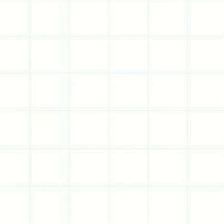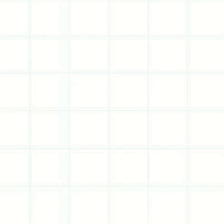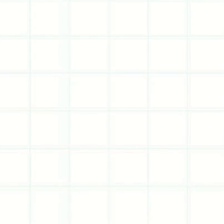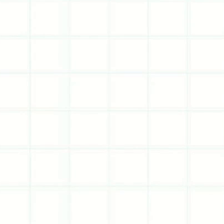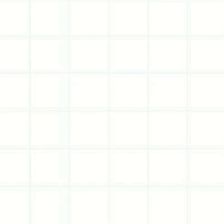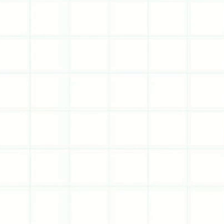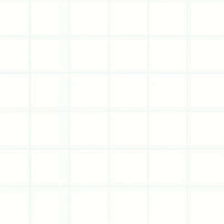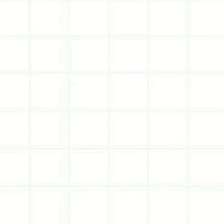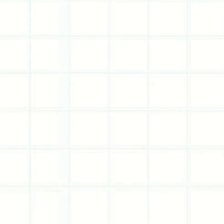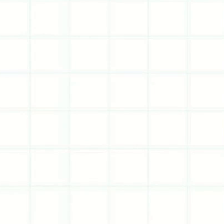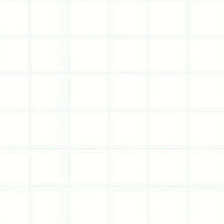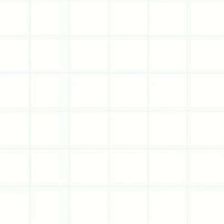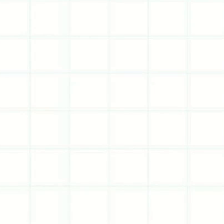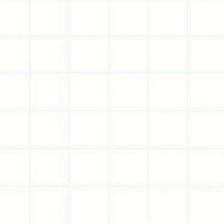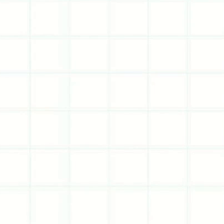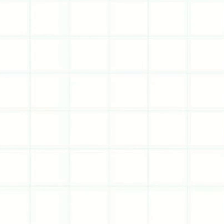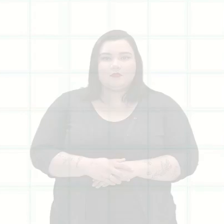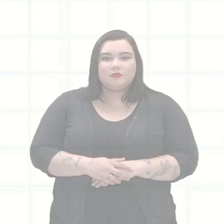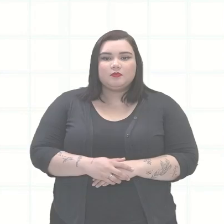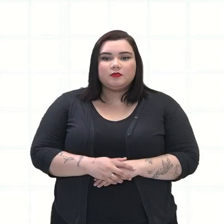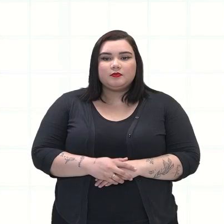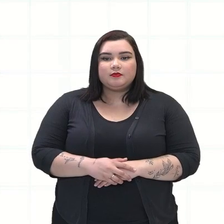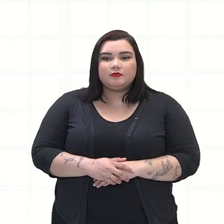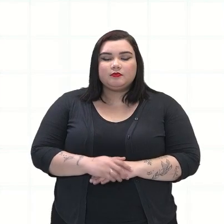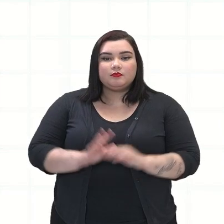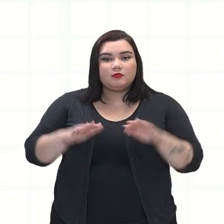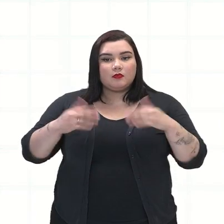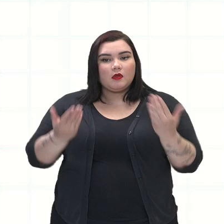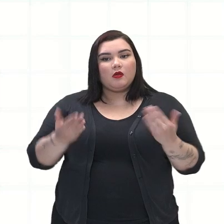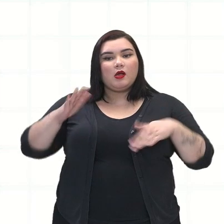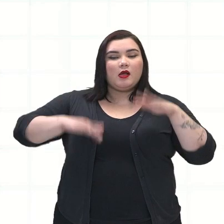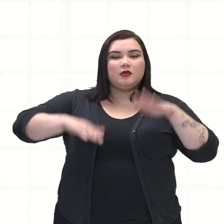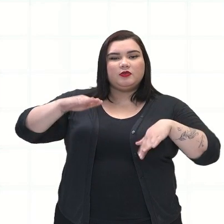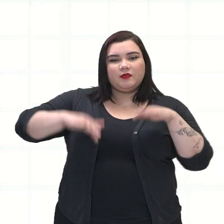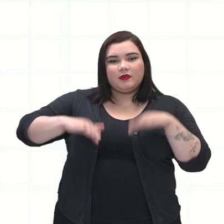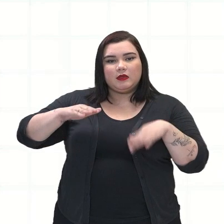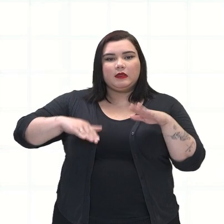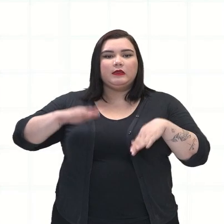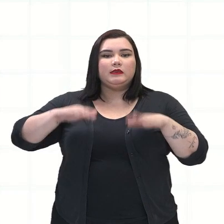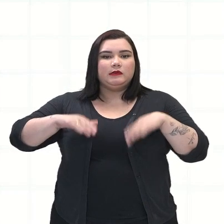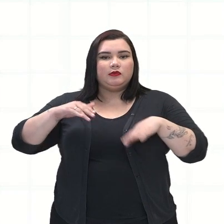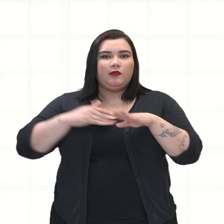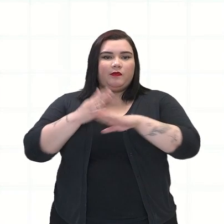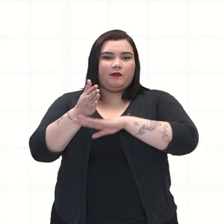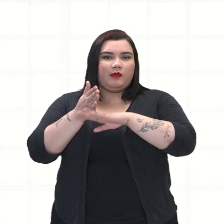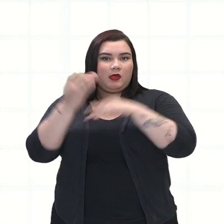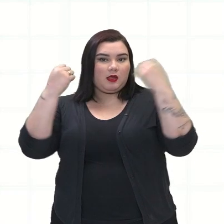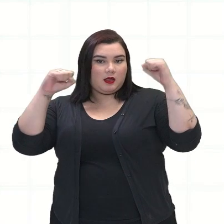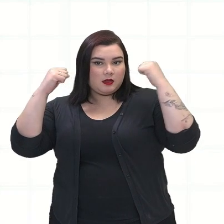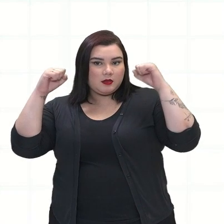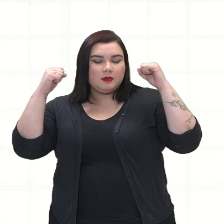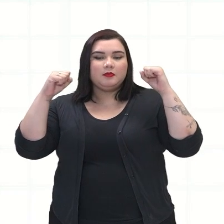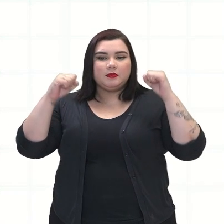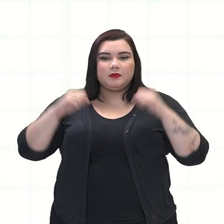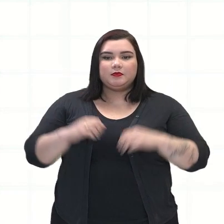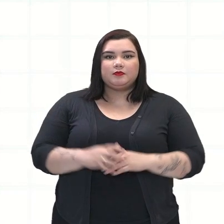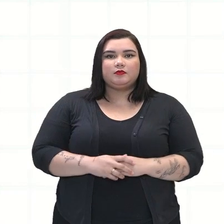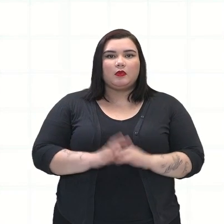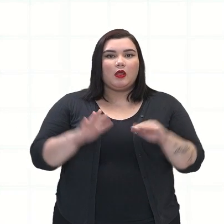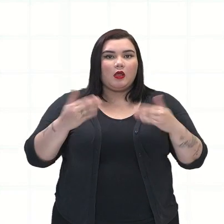I sometimes go to the gym. I sometimes go to the gym. Então, a frequência das